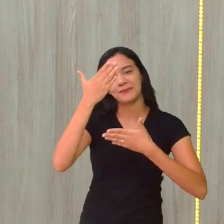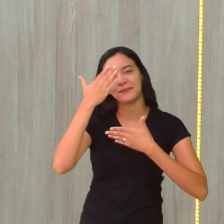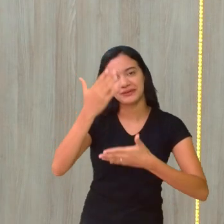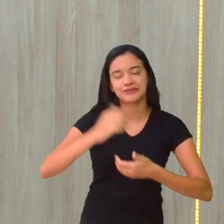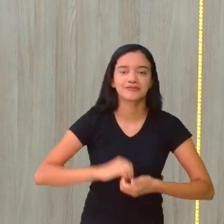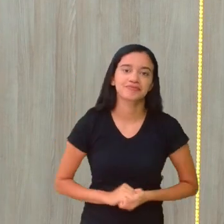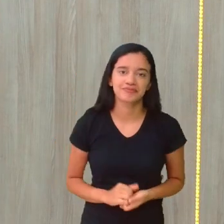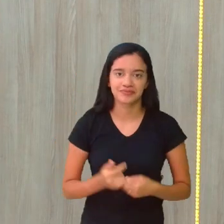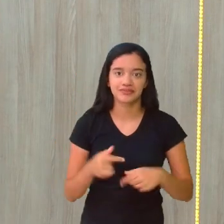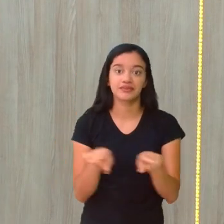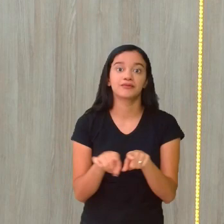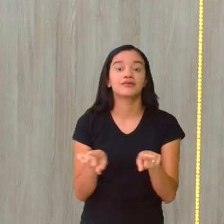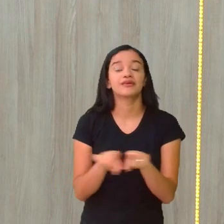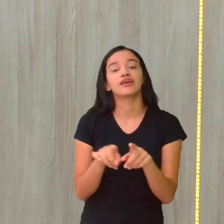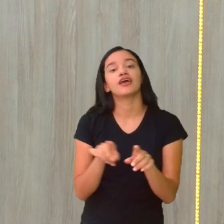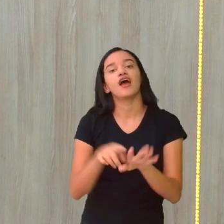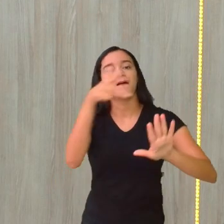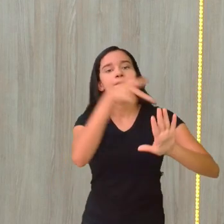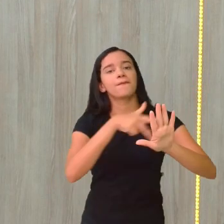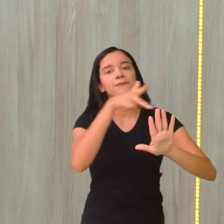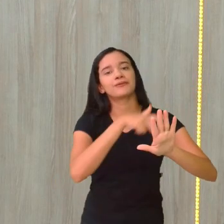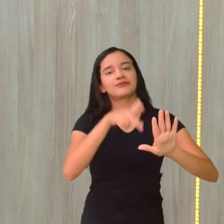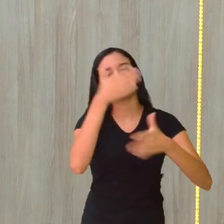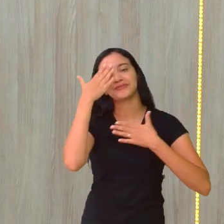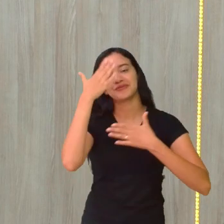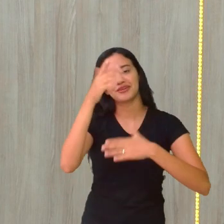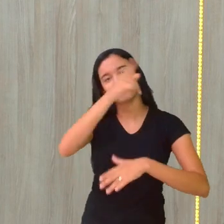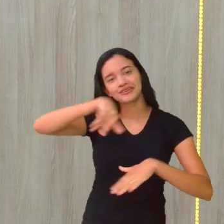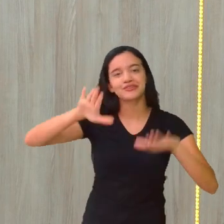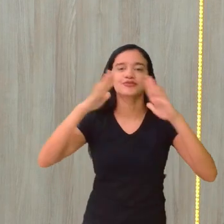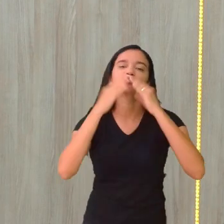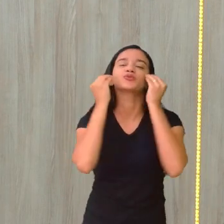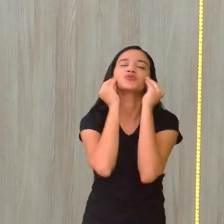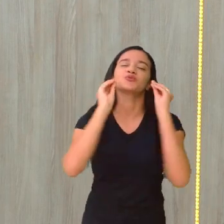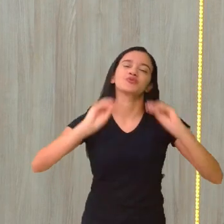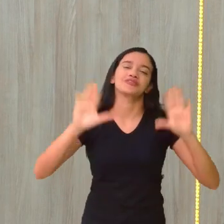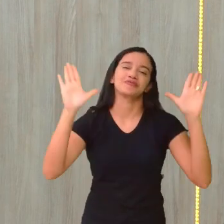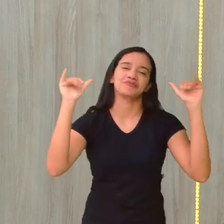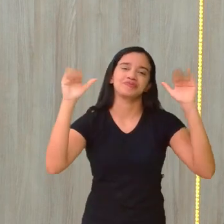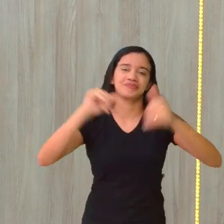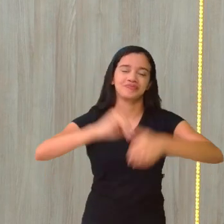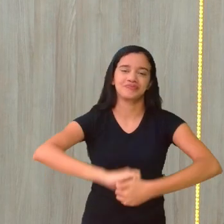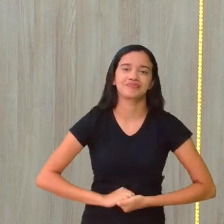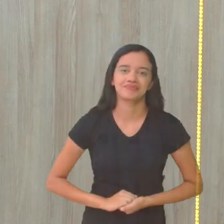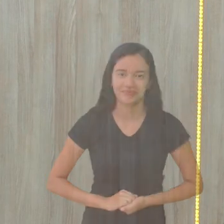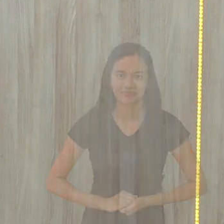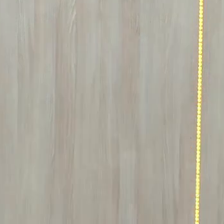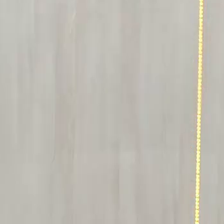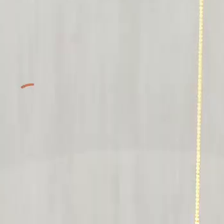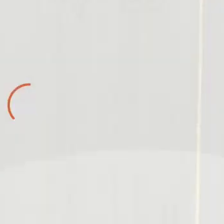Aí, né? Isa e Cleitinho que estão ali no estúdio. E a você que está em casa, um cheiro. E até a próxima.